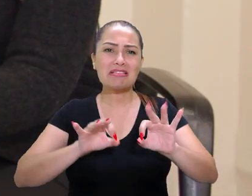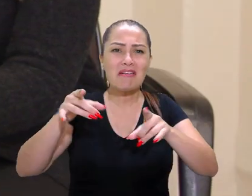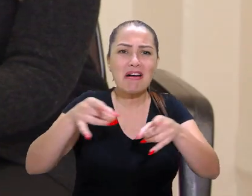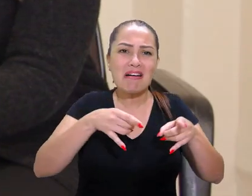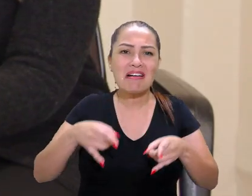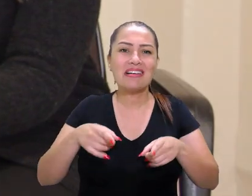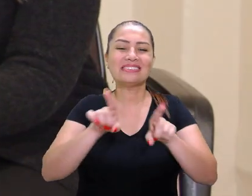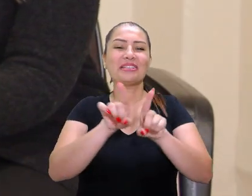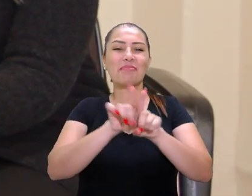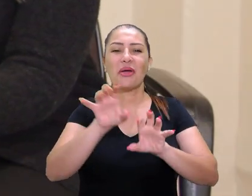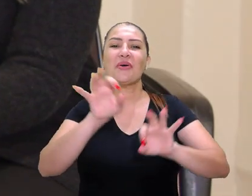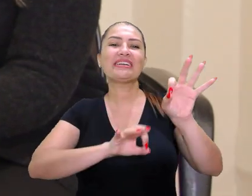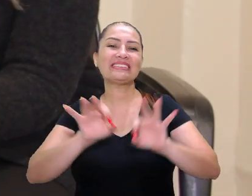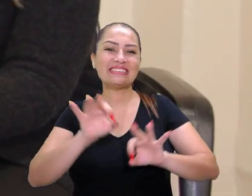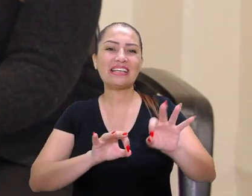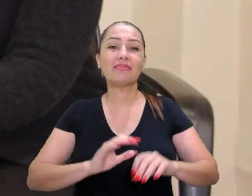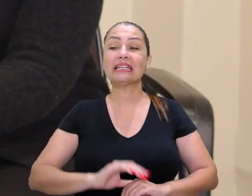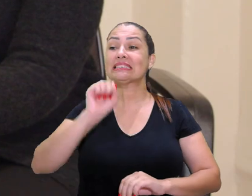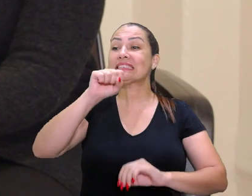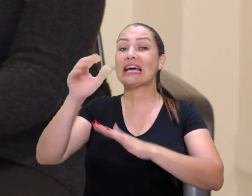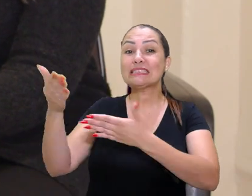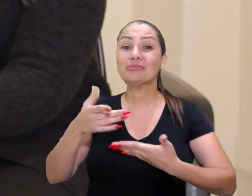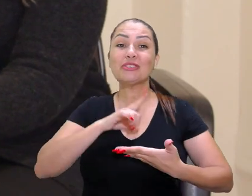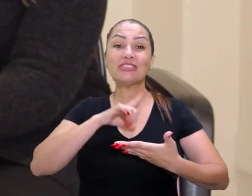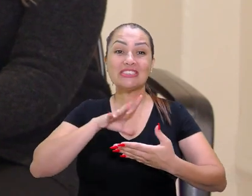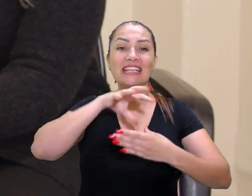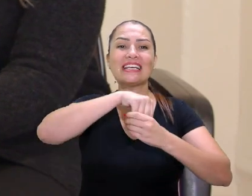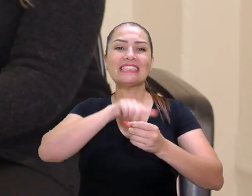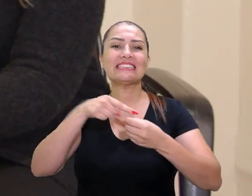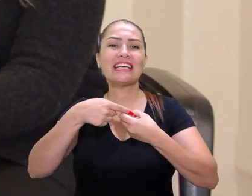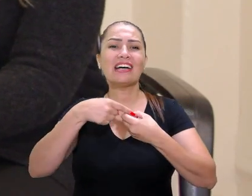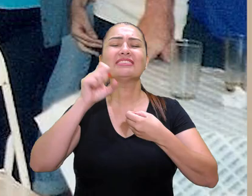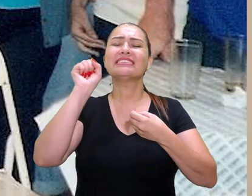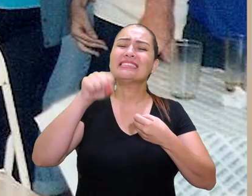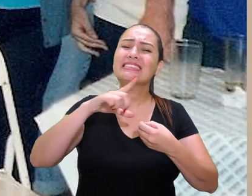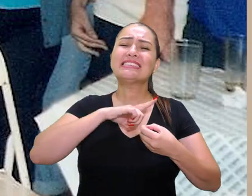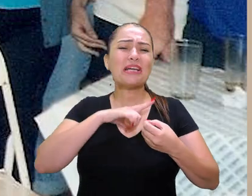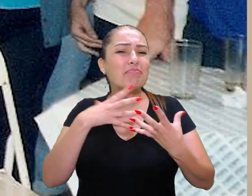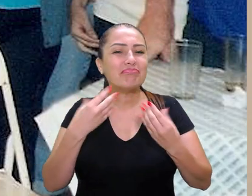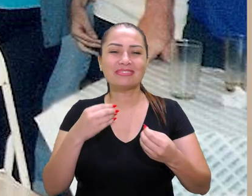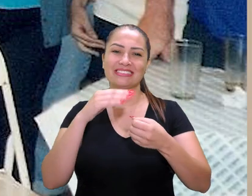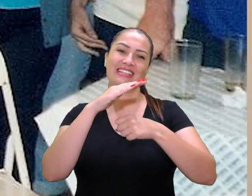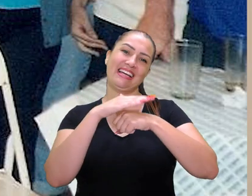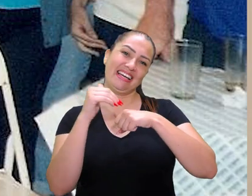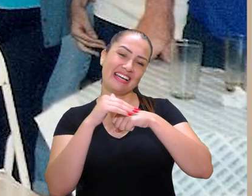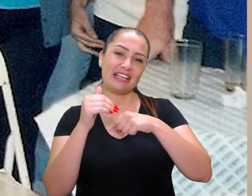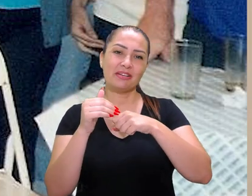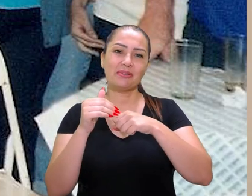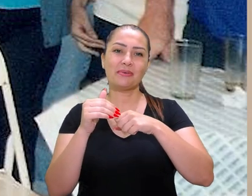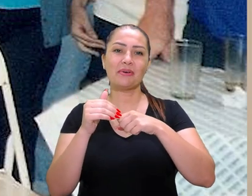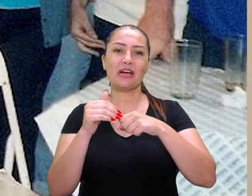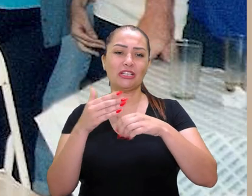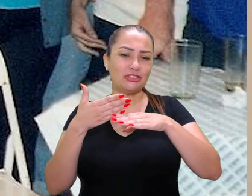gente se organizava. Essa opção que a gente tinha na cidade, né? Nós éramos muito bem acolhidos, né? Isso eu me lembro bem, assim, onde a gente chegava, as